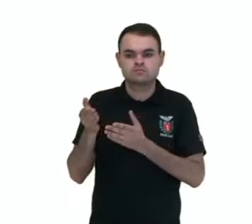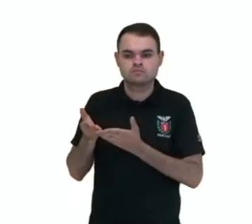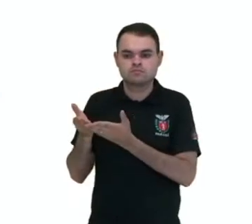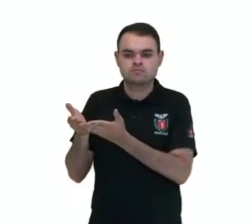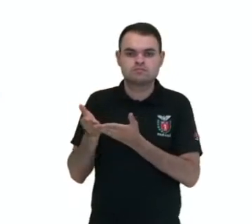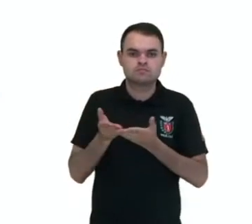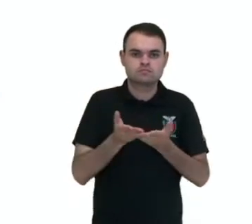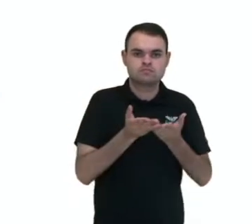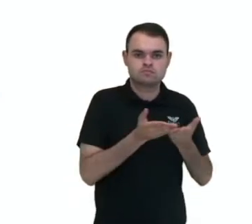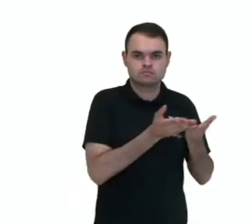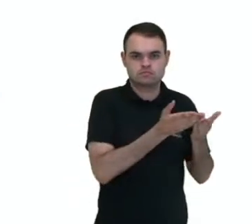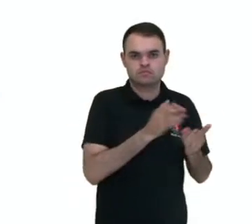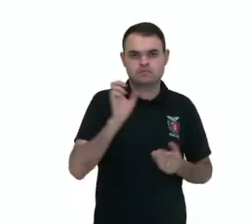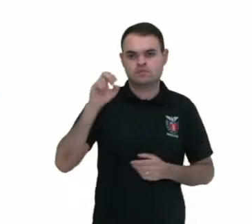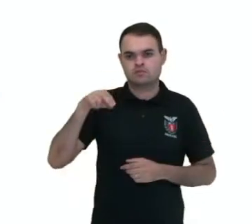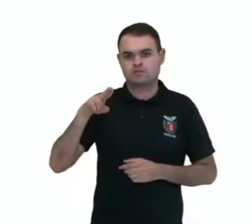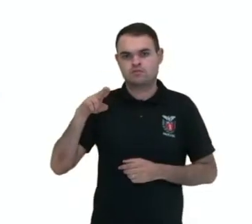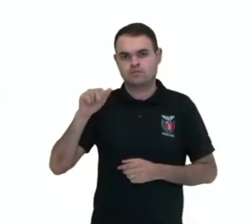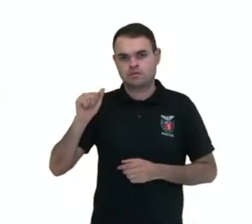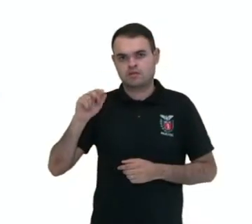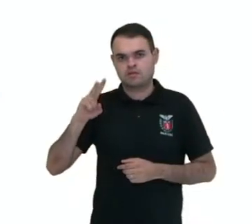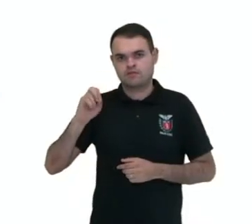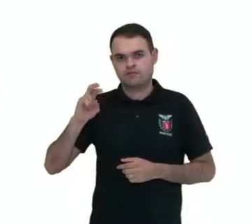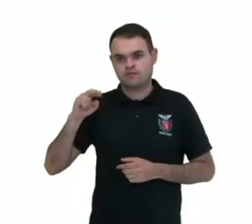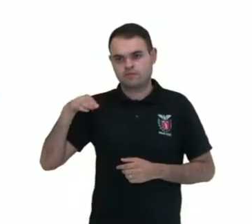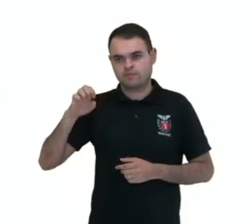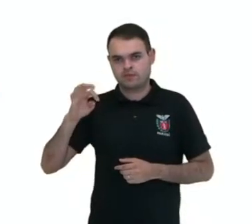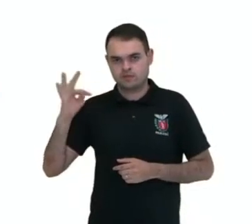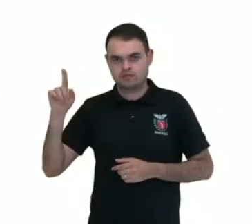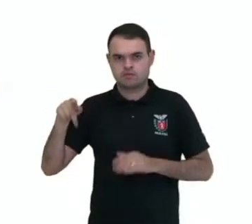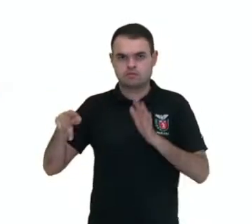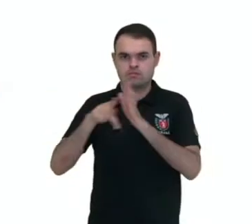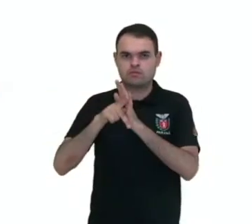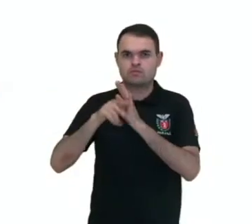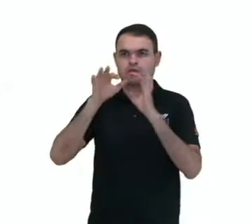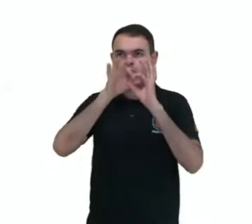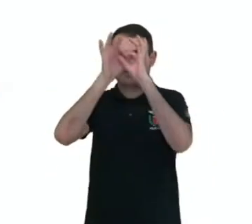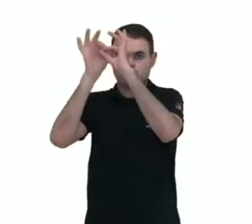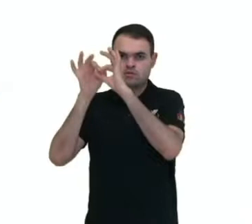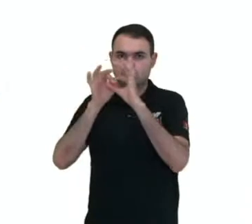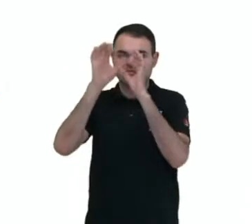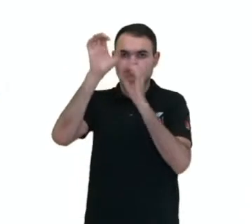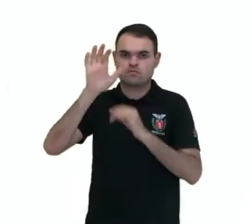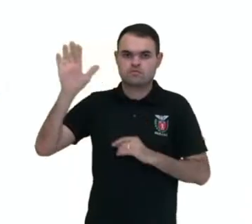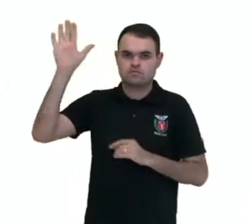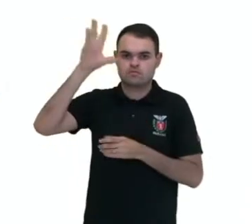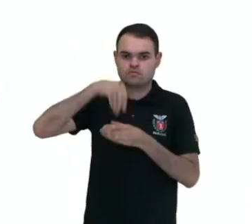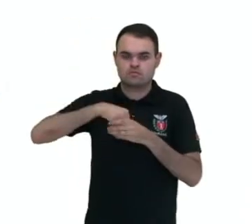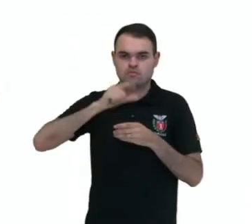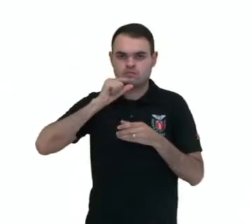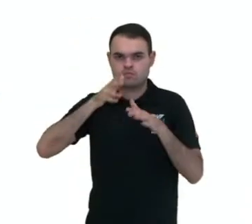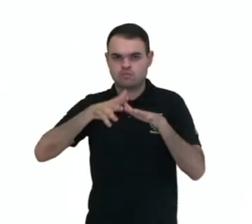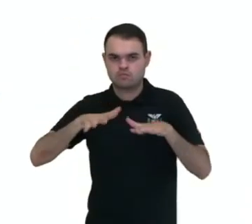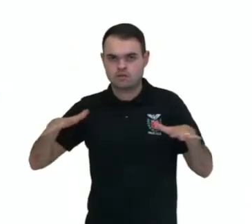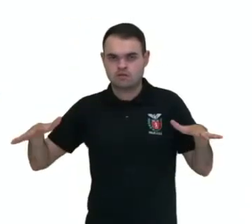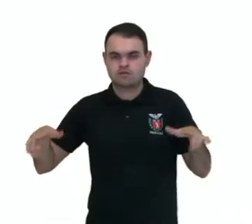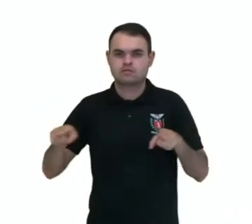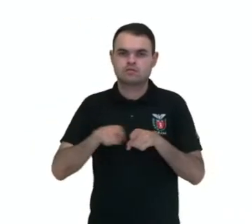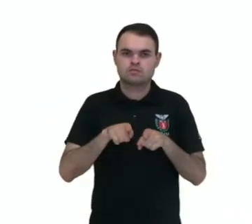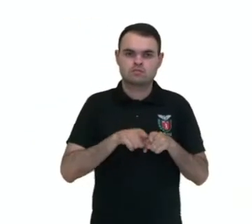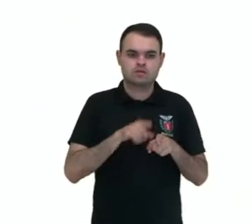do EUNAVFOR Med, uma operação da União Europeia no Mar Mediterrâneo, e da ONG